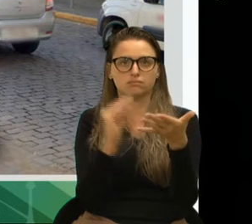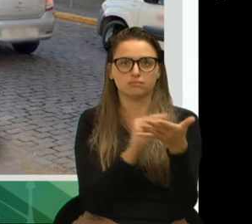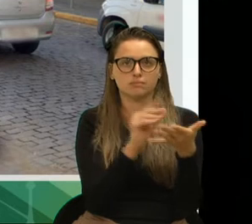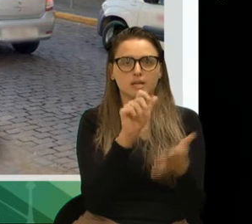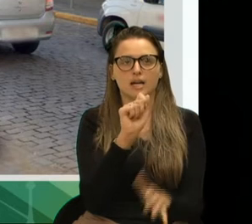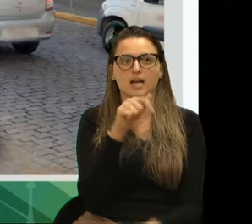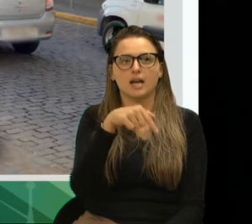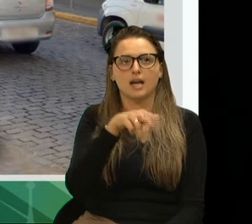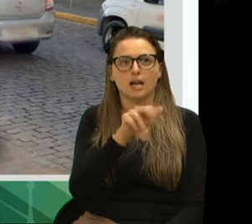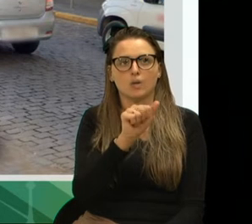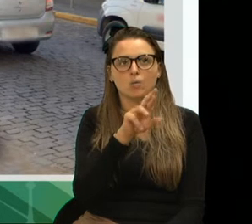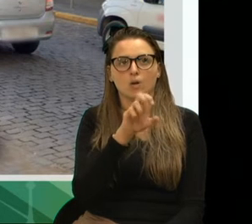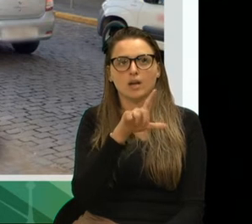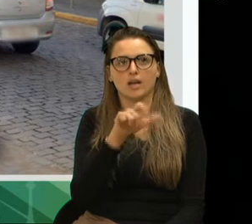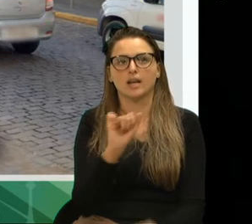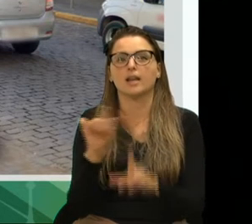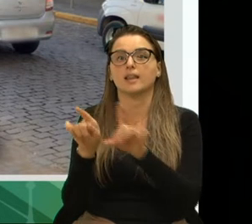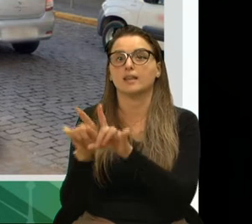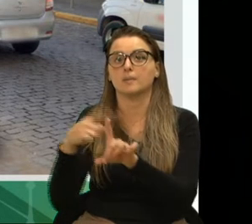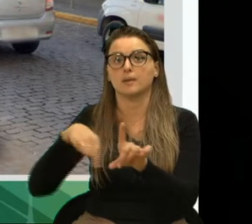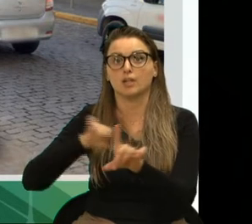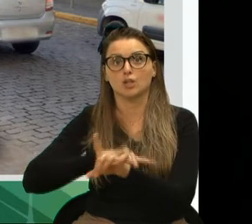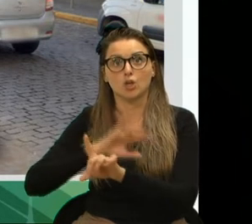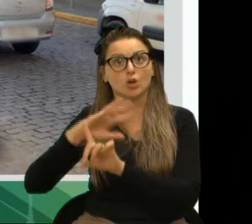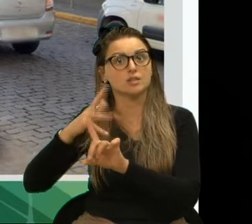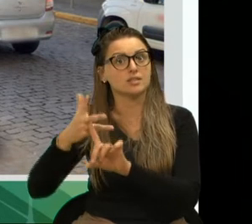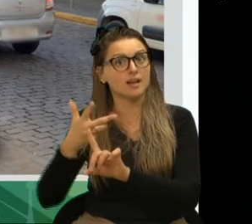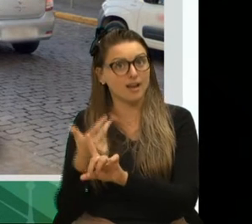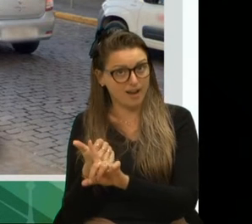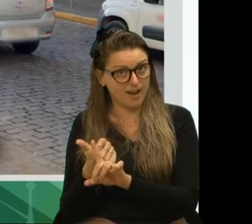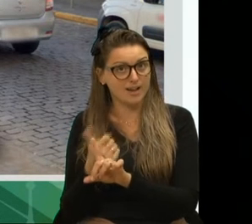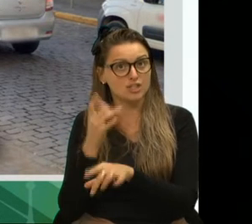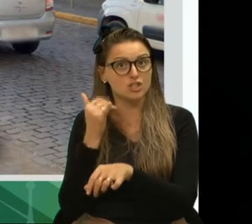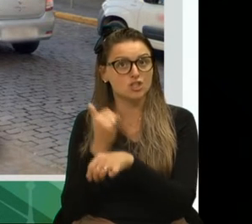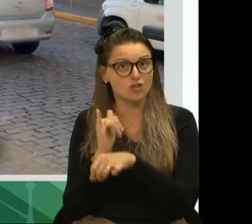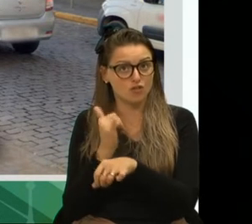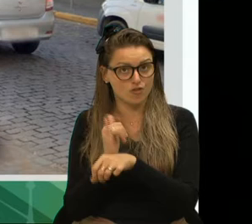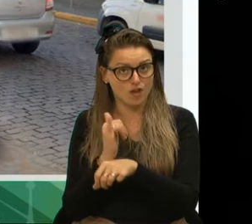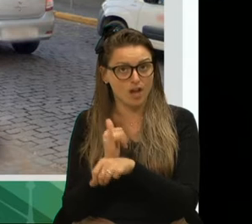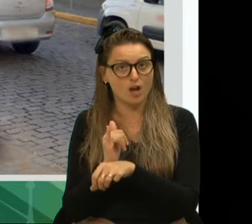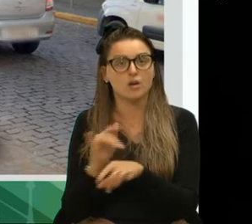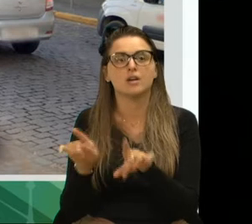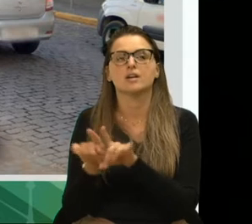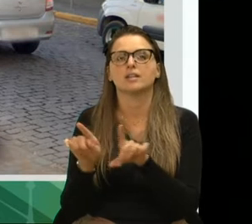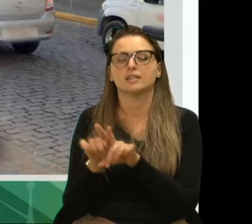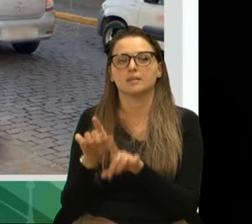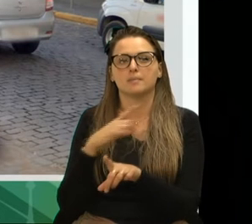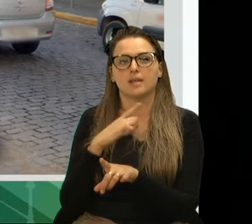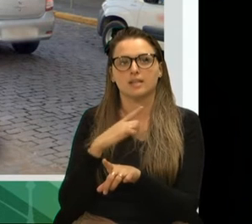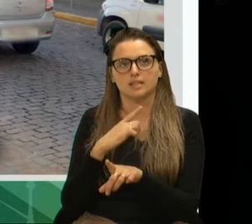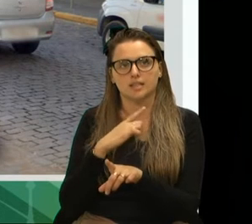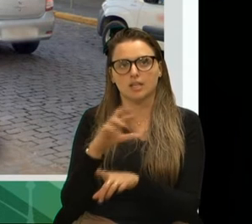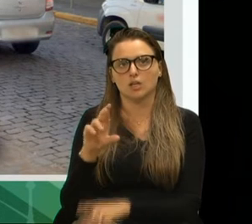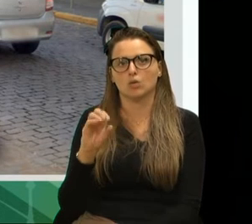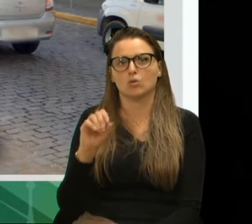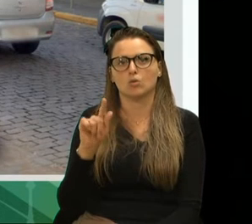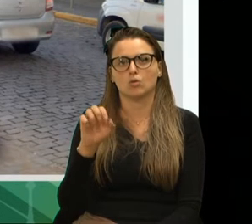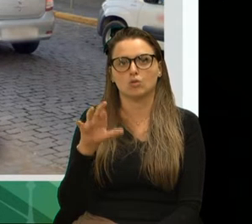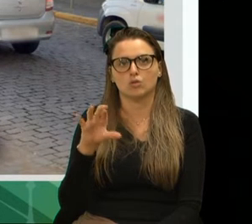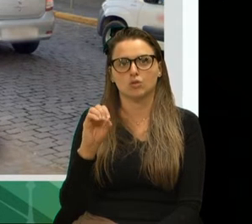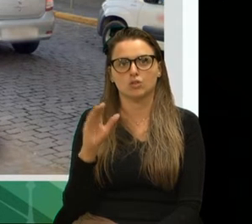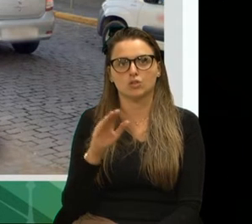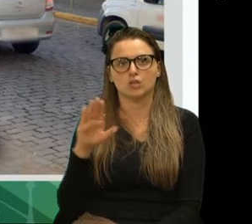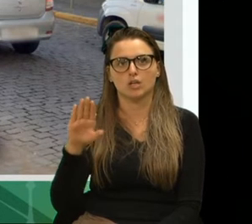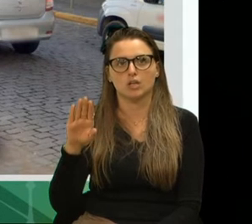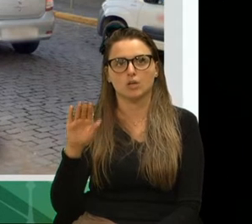Arte em metal. Somos felizes em ter também um Rogério Baerle, uma pessoa que tem obras, né, em muitos locais de Caxias do